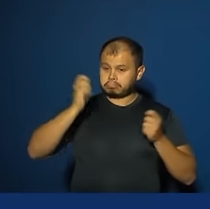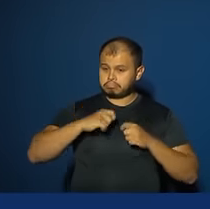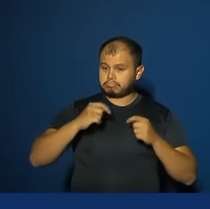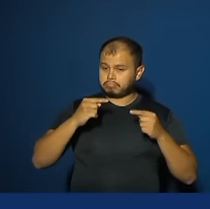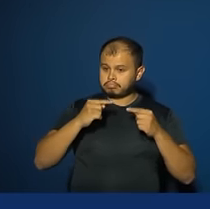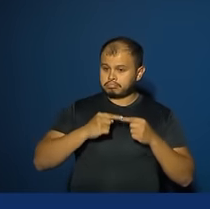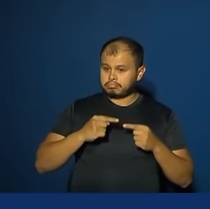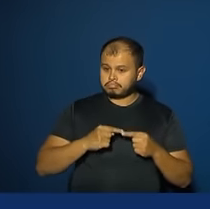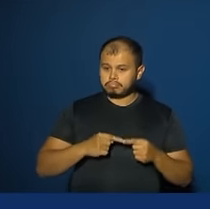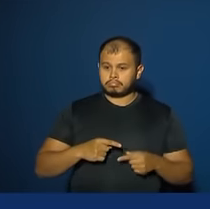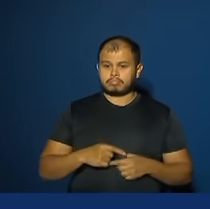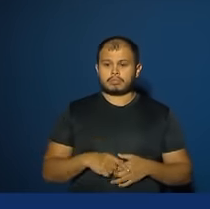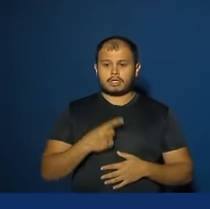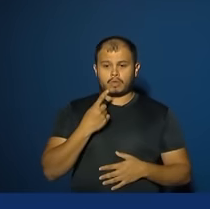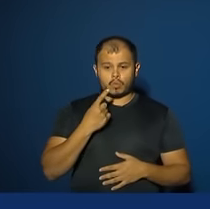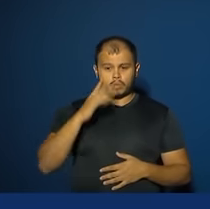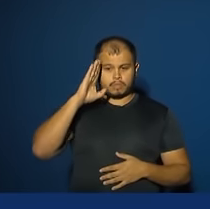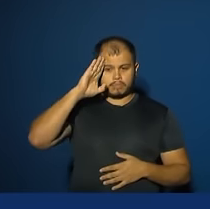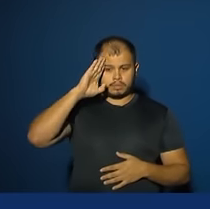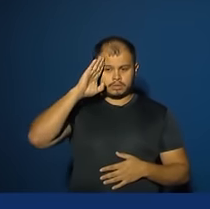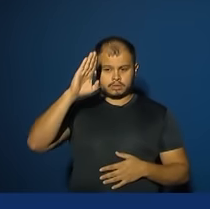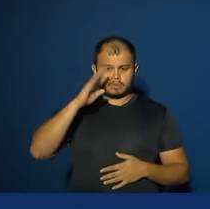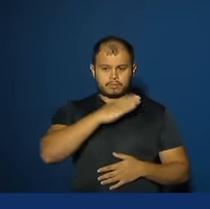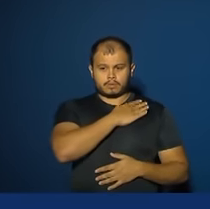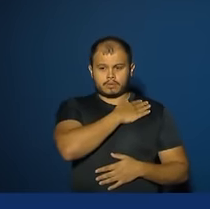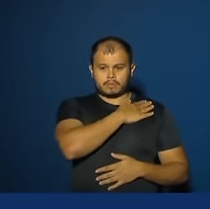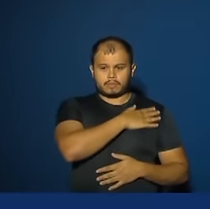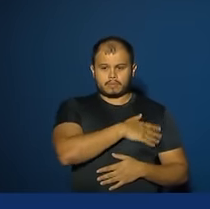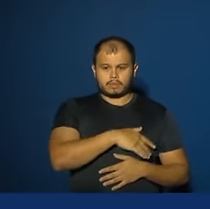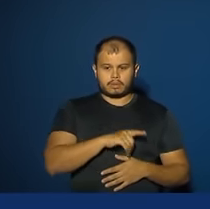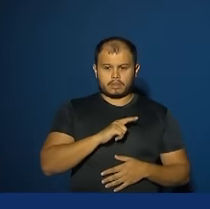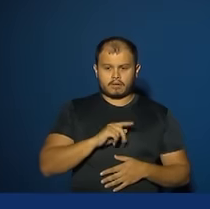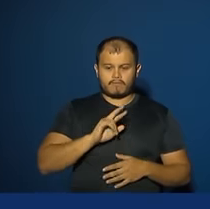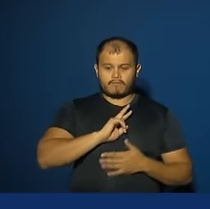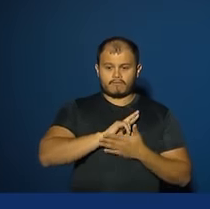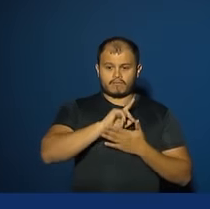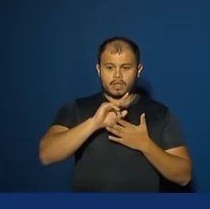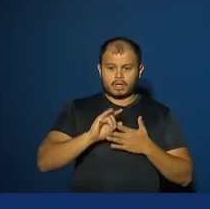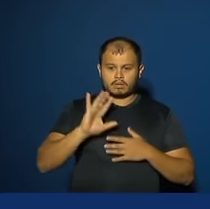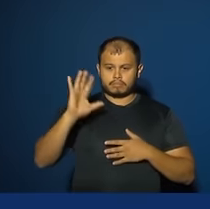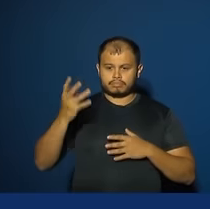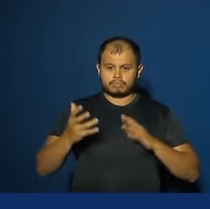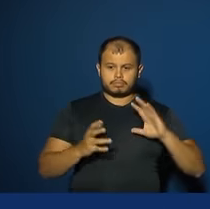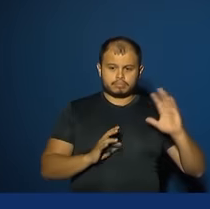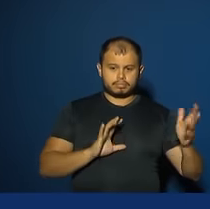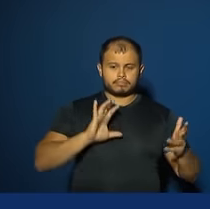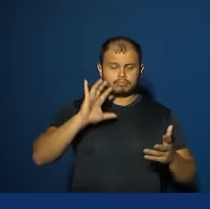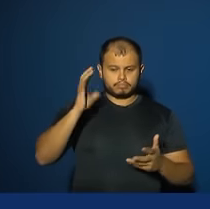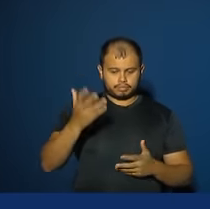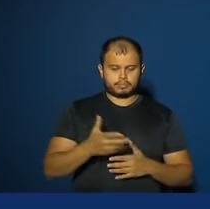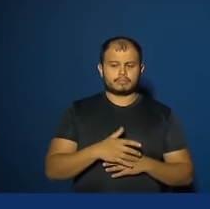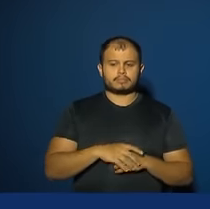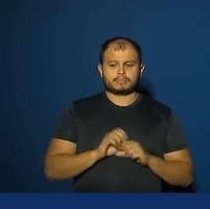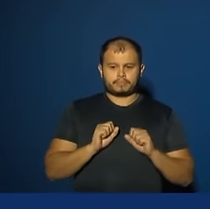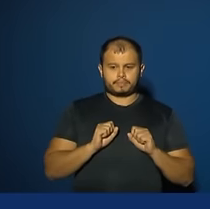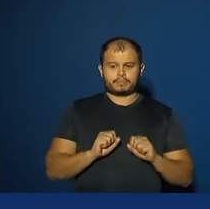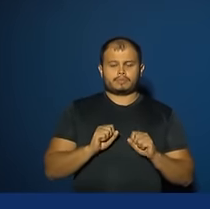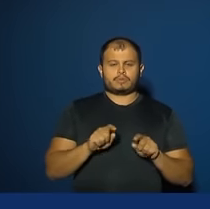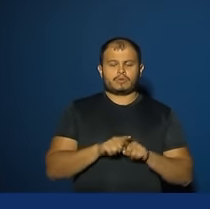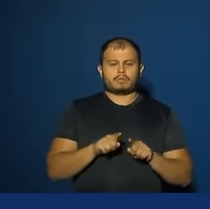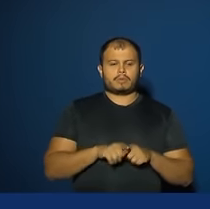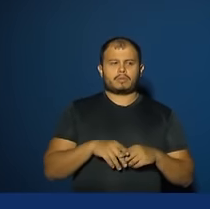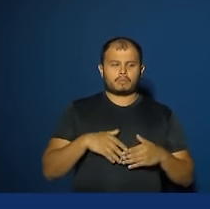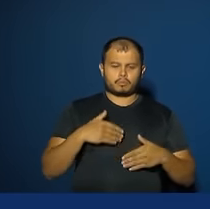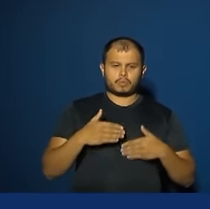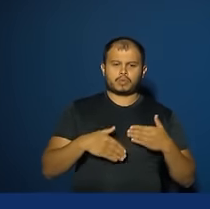que faz bastante sentido e que a gente tem alguma evidência de vários episódios, tanto de processos inflacionários